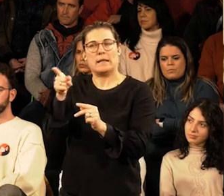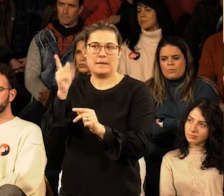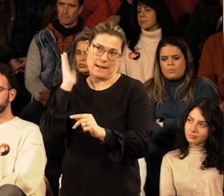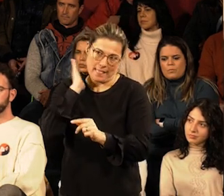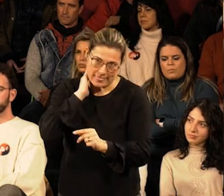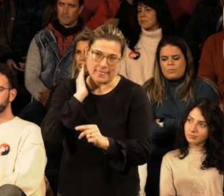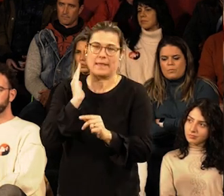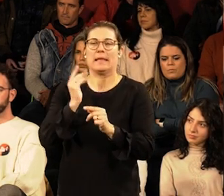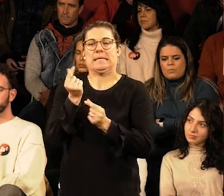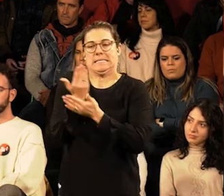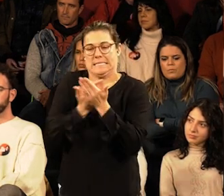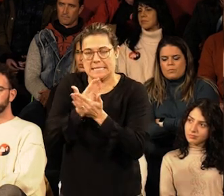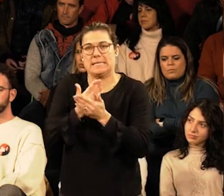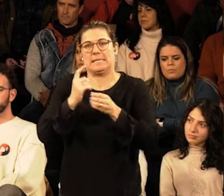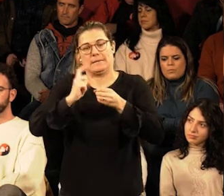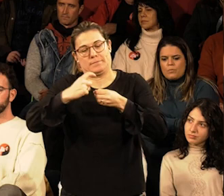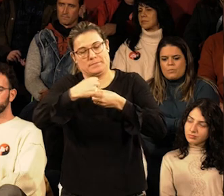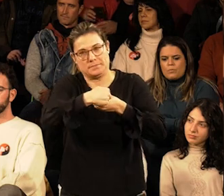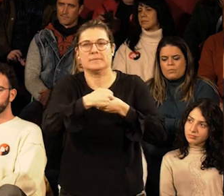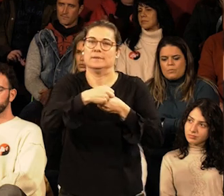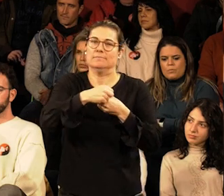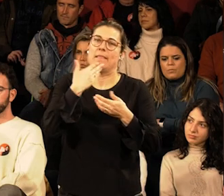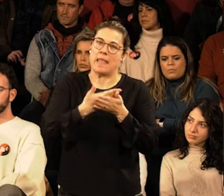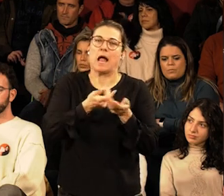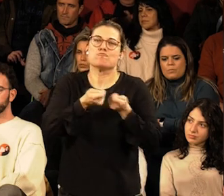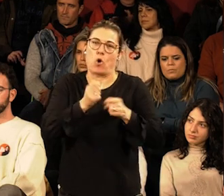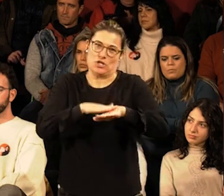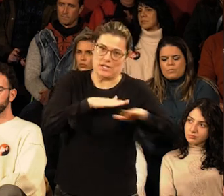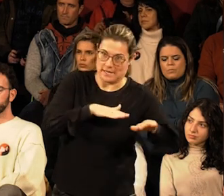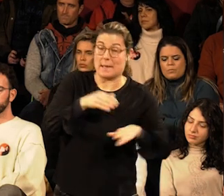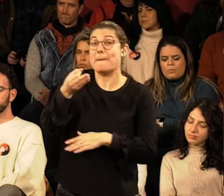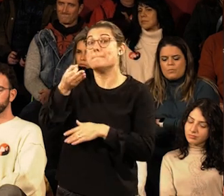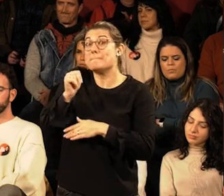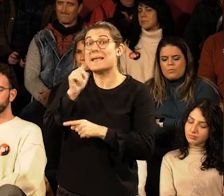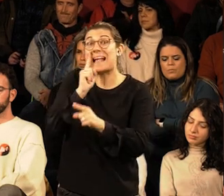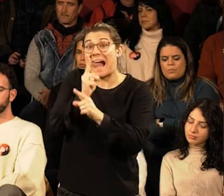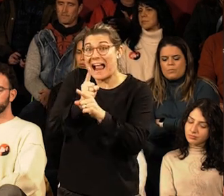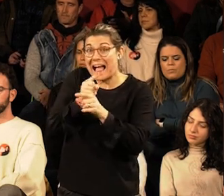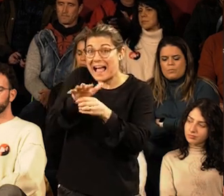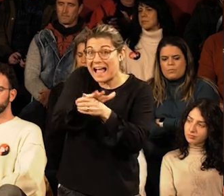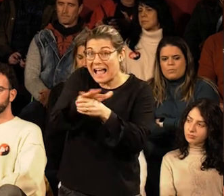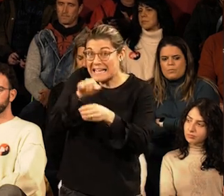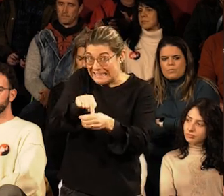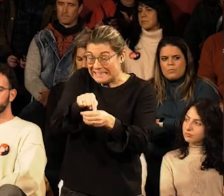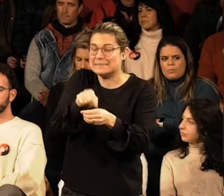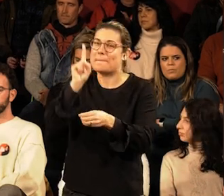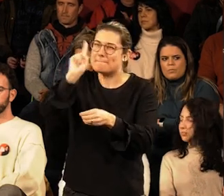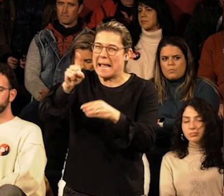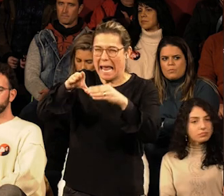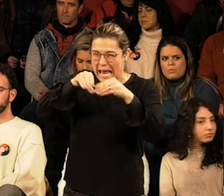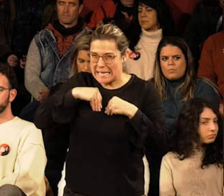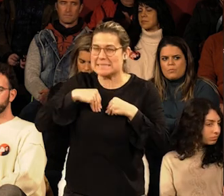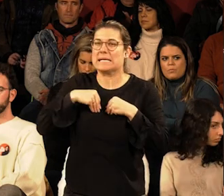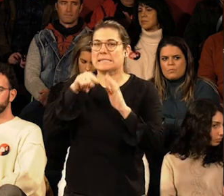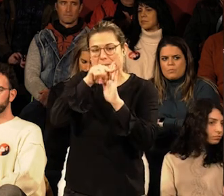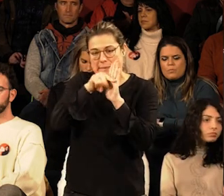a geringonça para poder governar PS que nesse contexto teve de aceitar medidas que há